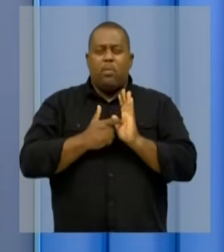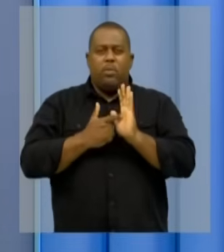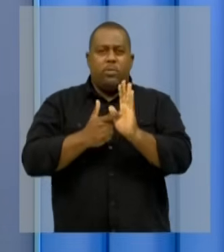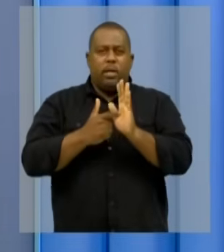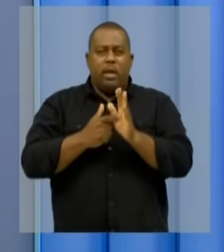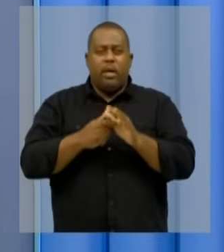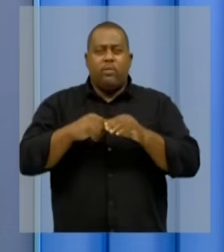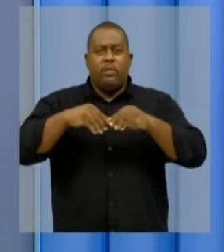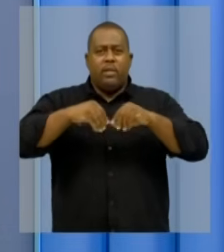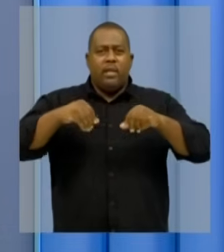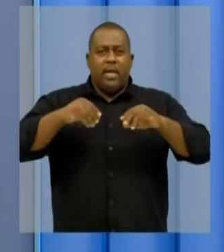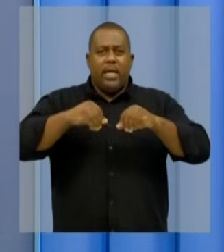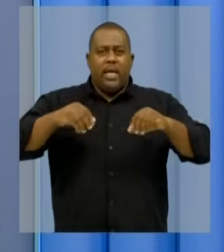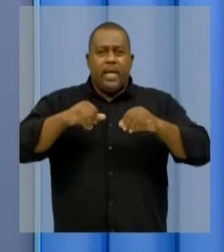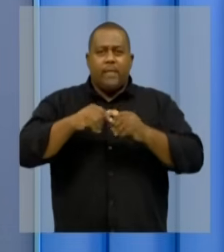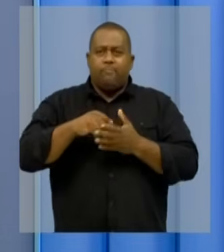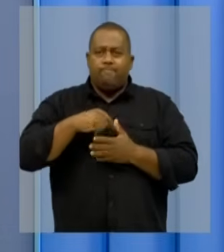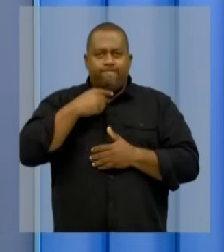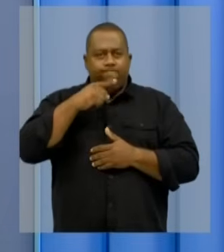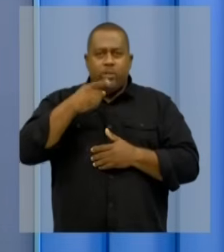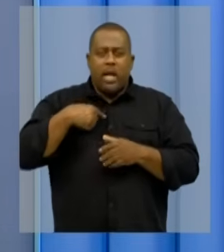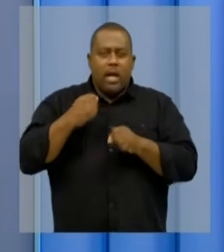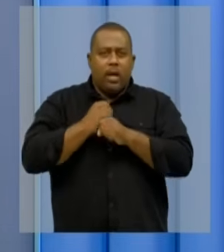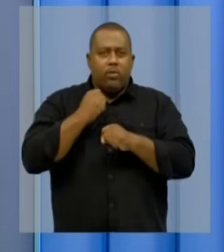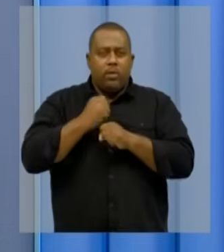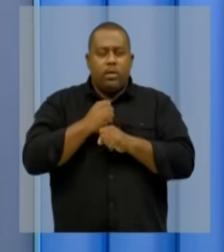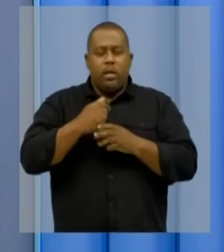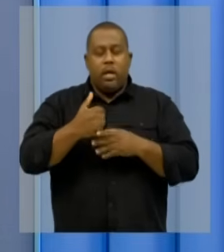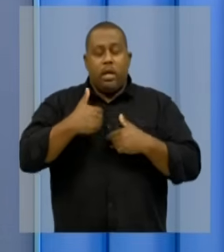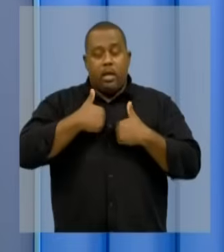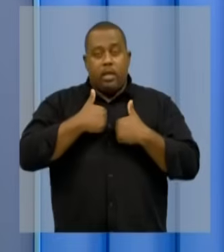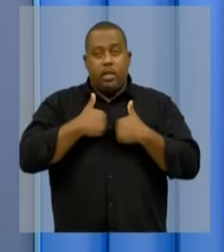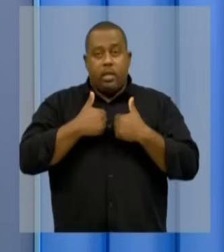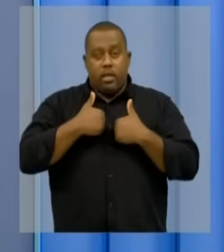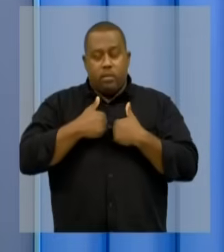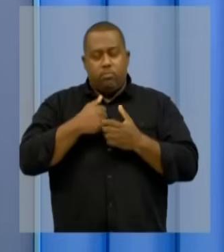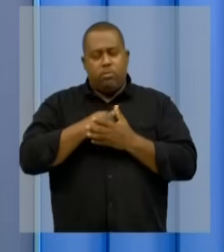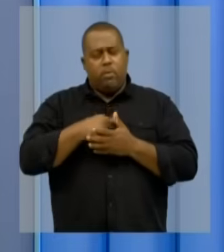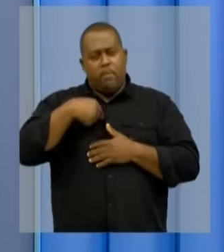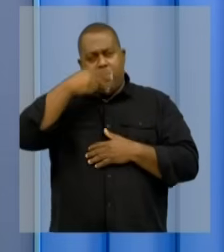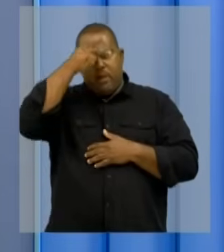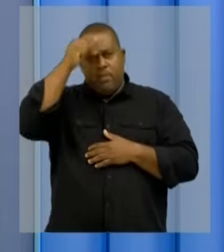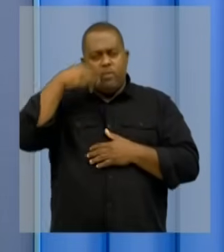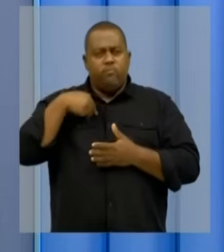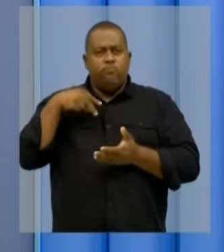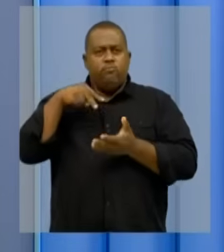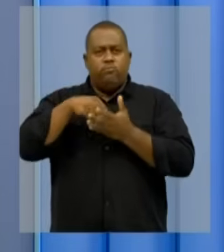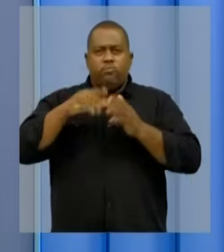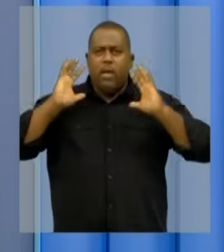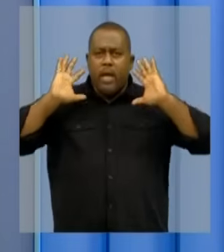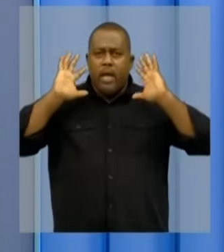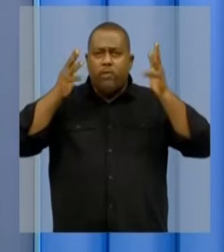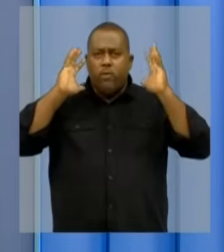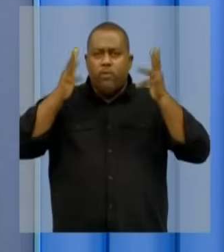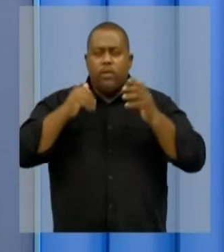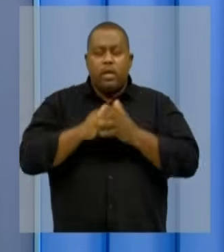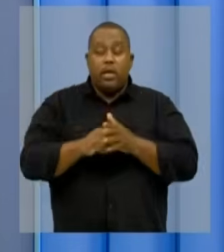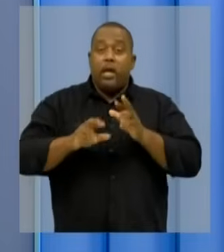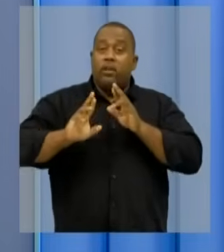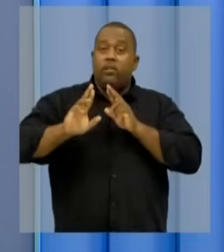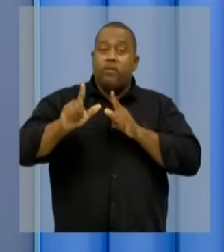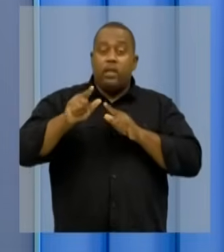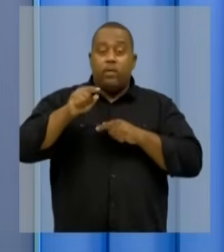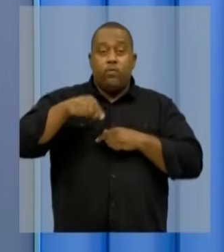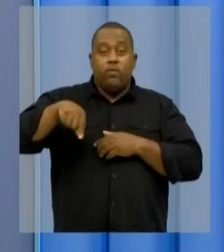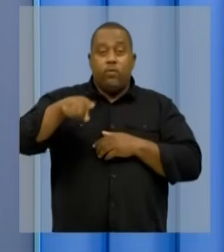que não tinham como ser aproveitados. Eu, na condição de prefeito, fui lá e resolvi. Porque diferente de vocês,